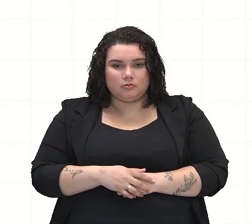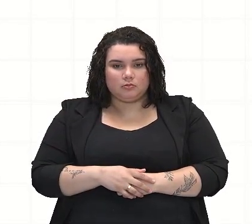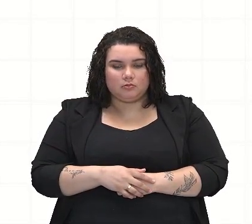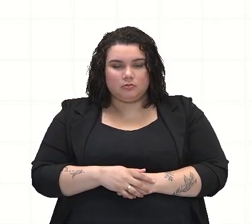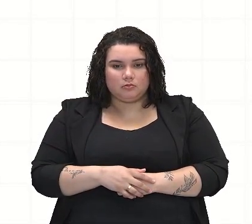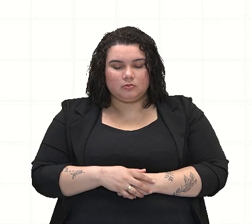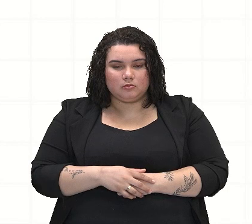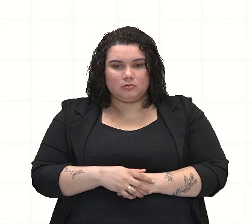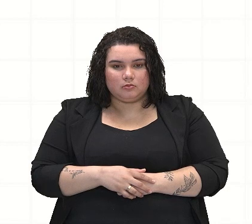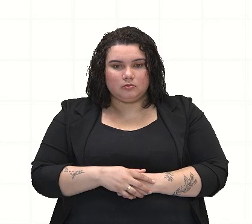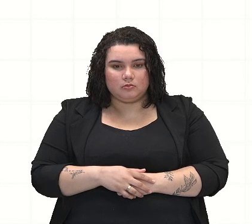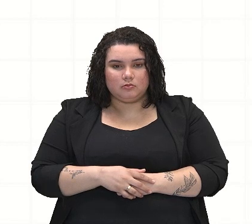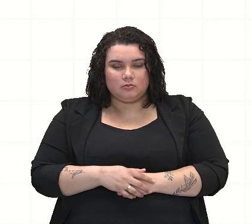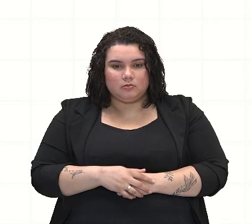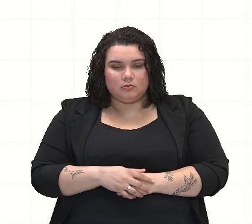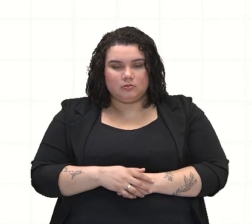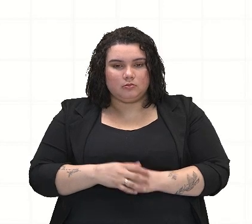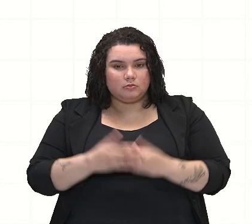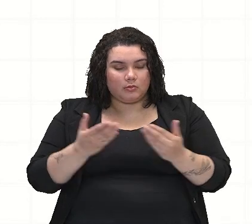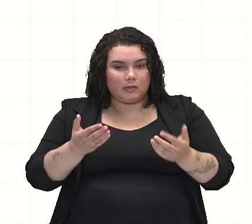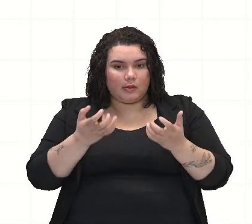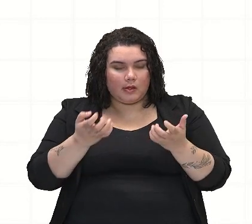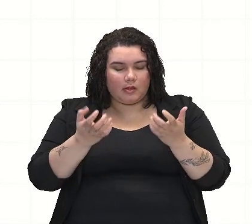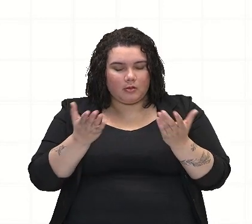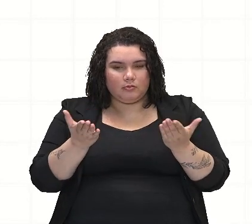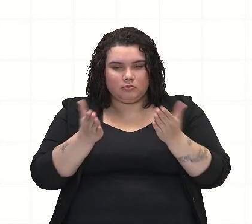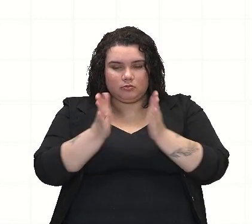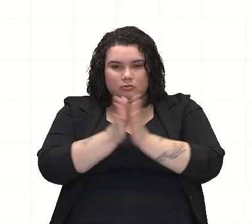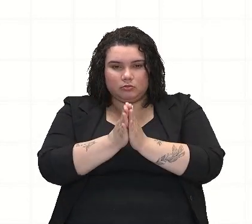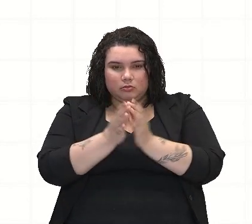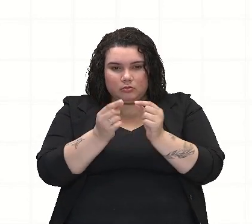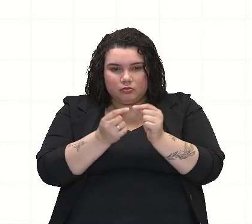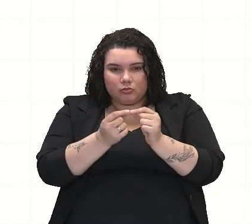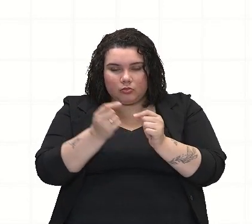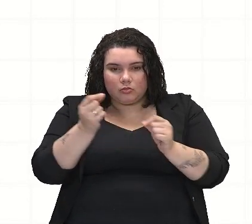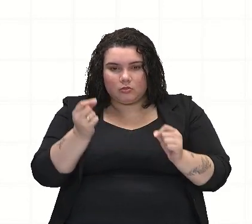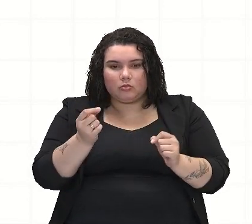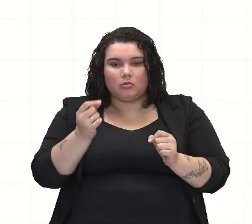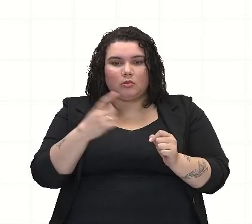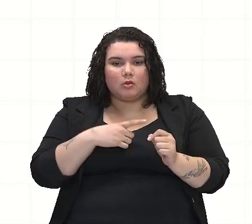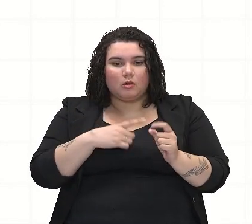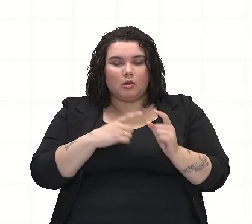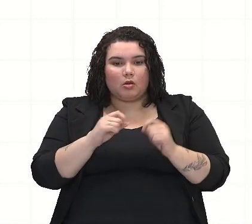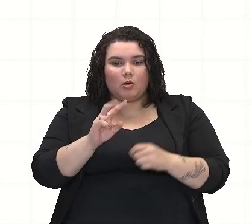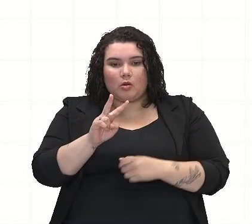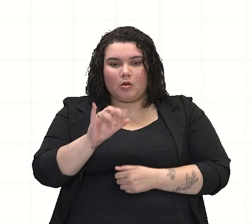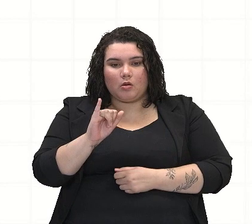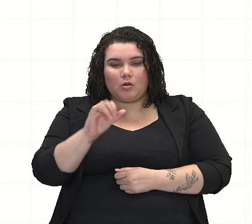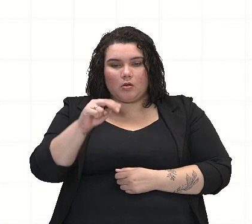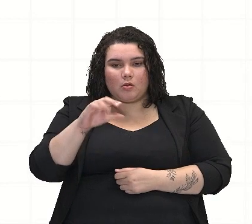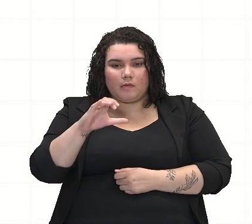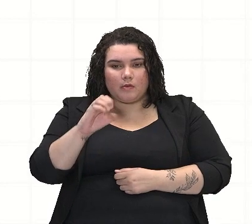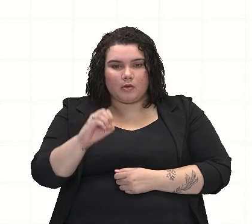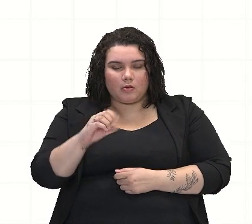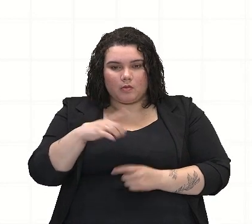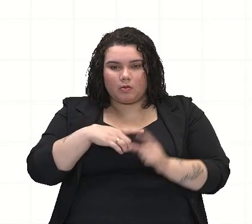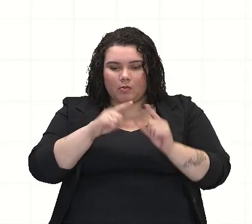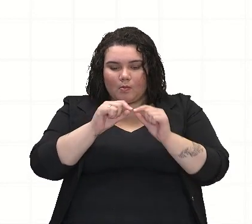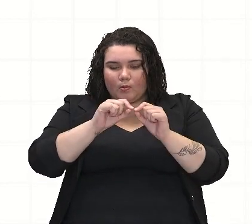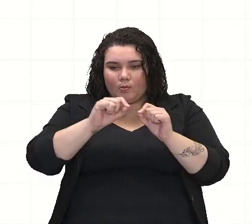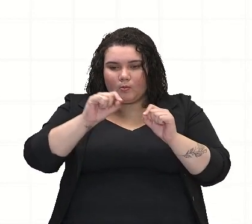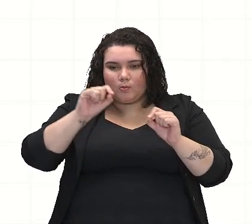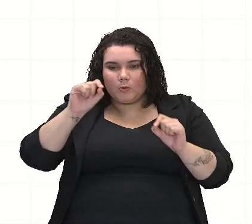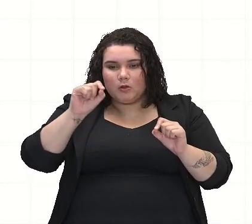O que nós queremos... bem no meio, ó. Então, ao desdobrar o papel, obtemos um vinco ali, né? Uma marquinha que ficou